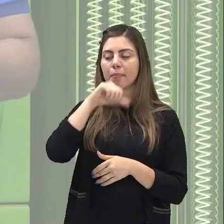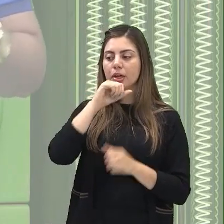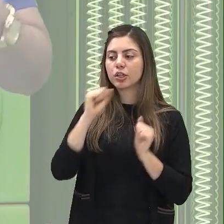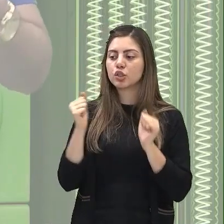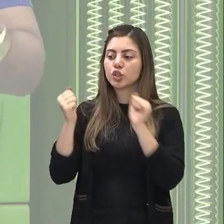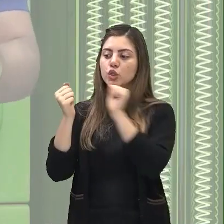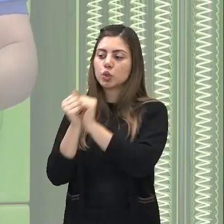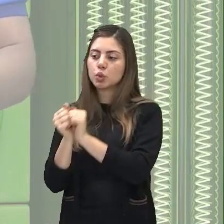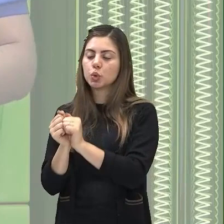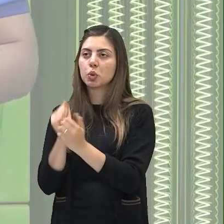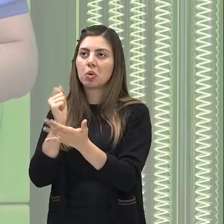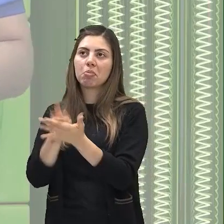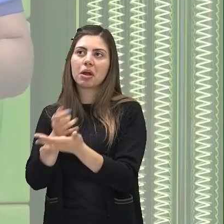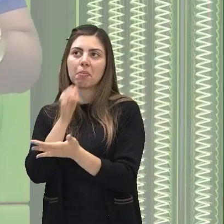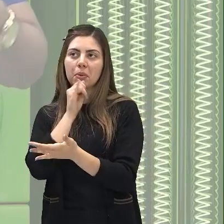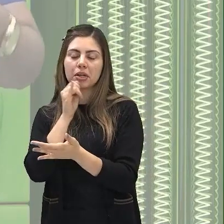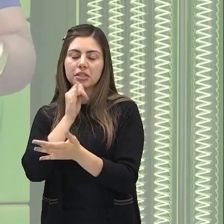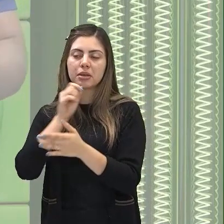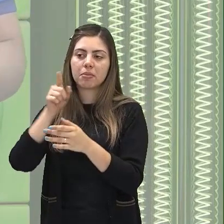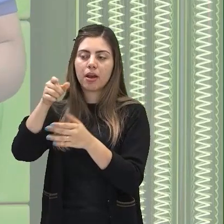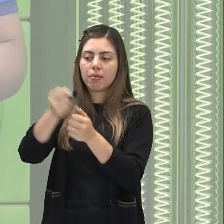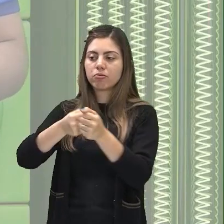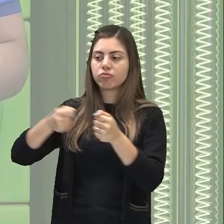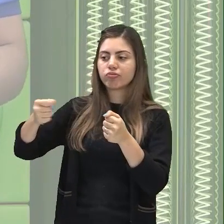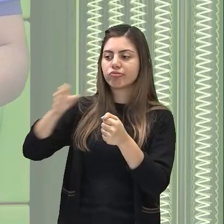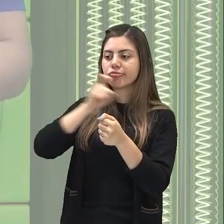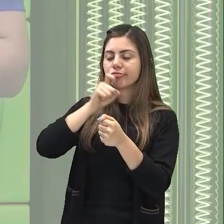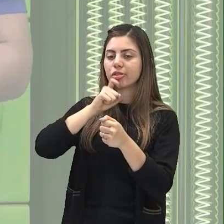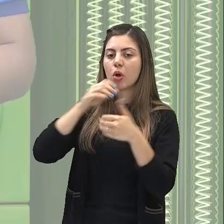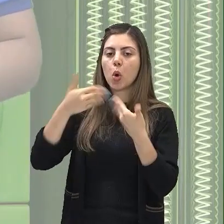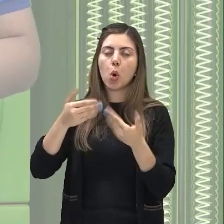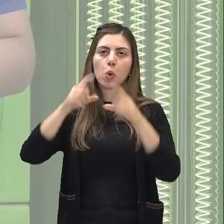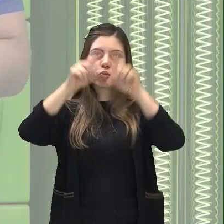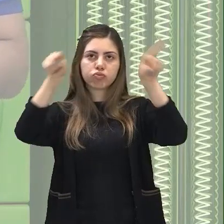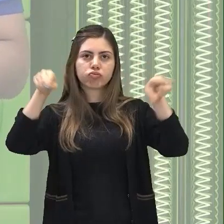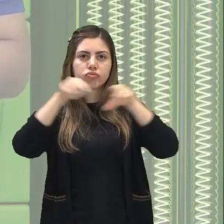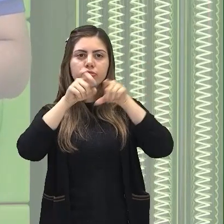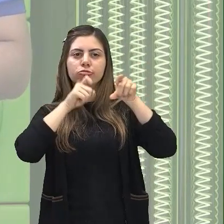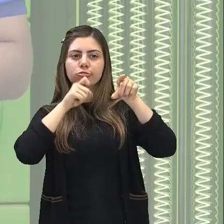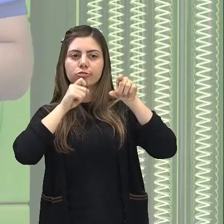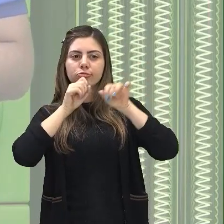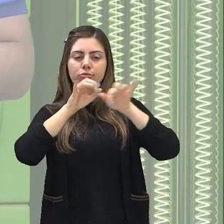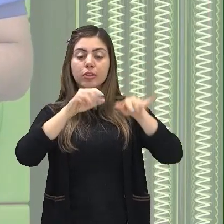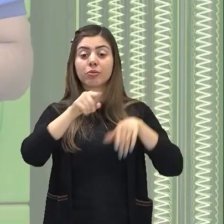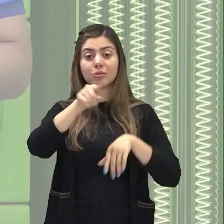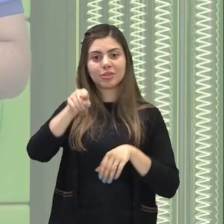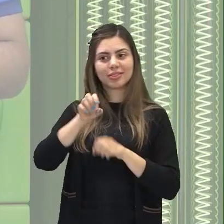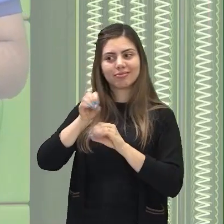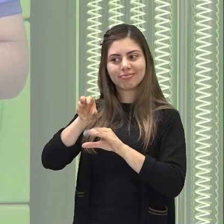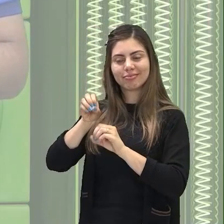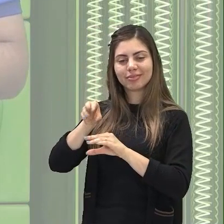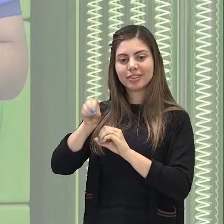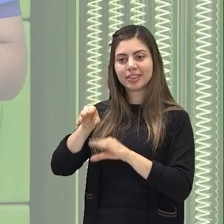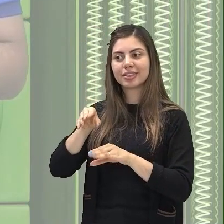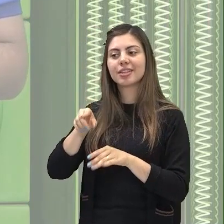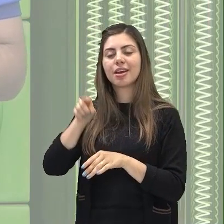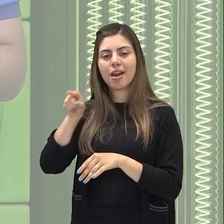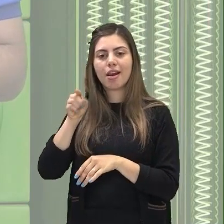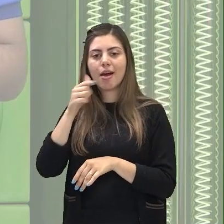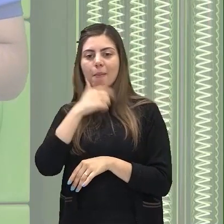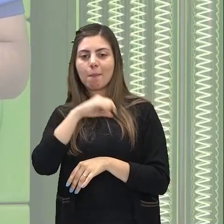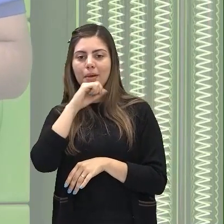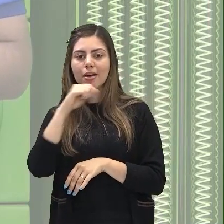compra de uma geladeira nova, um ar-condicionado, por exemplo, já ensina para eles como é que funciona, informa lá o seu pai e a sua mãe para